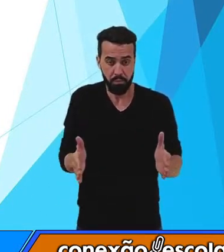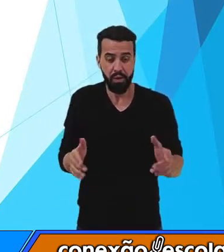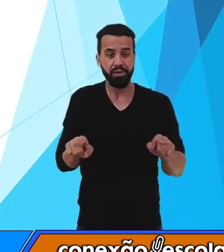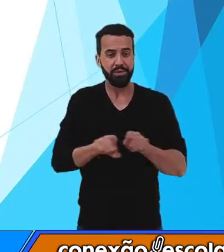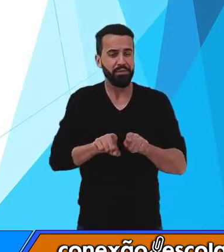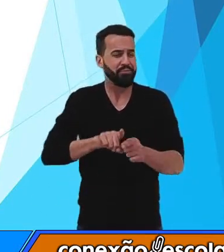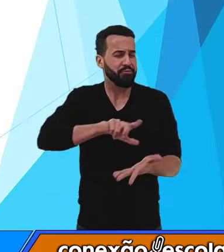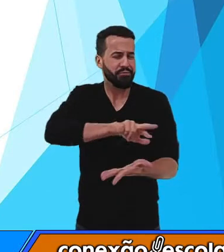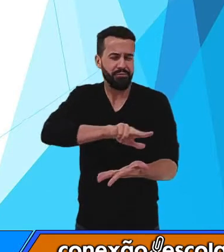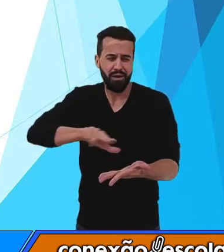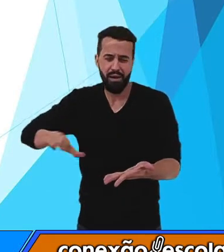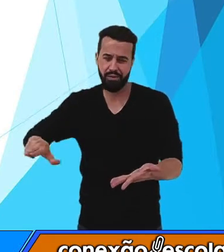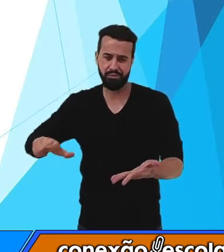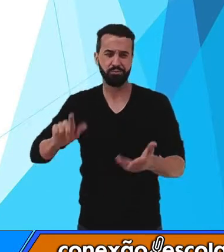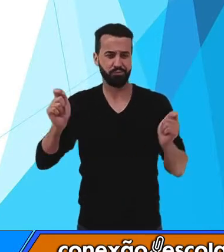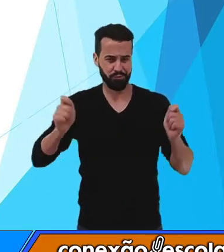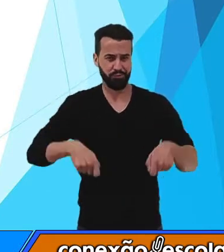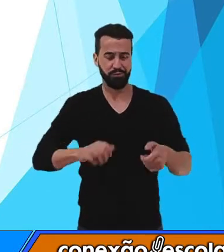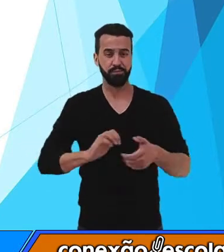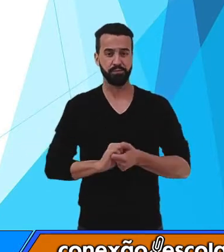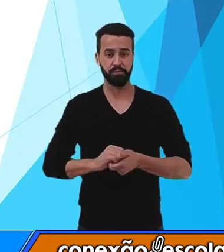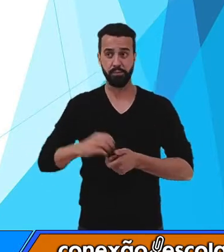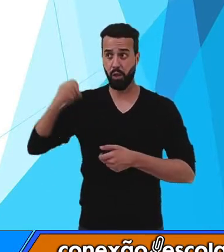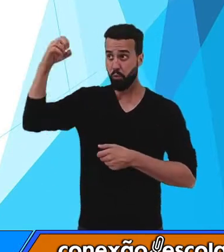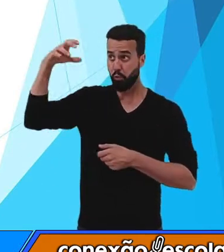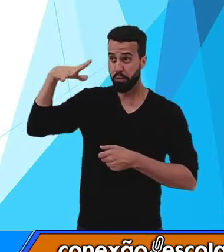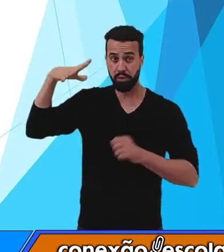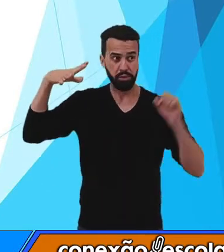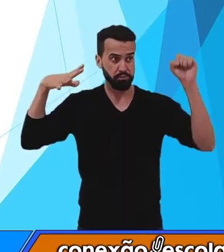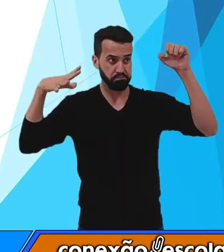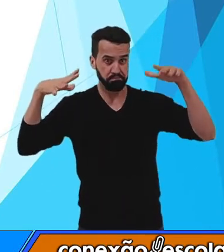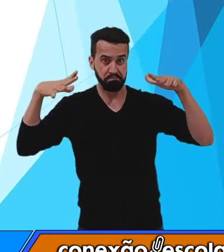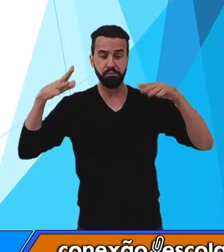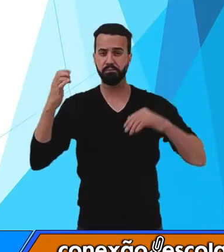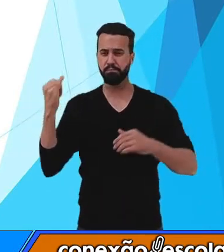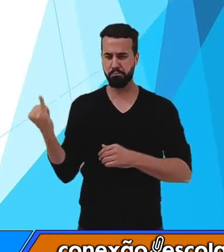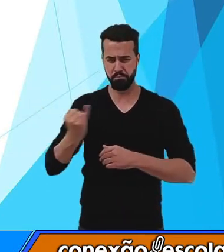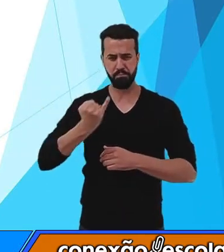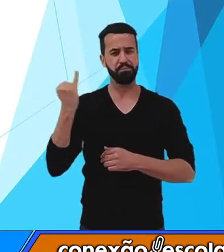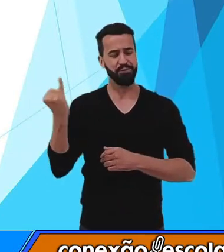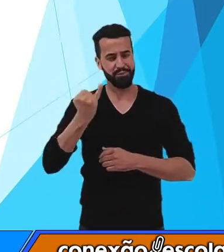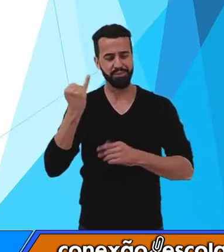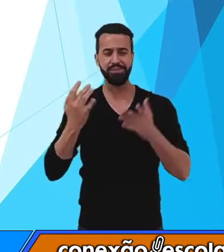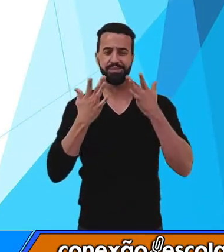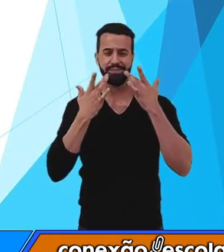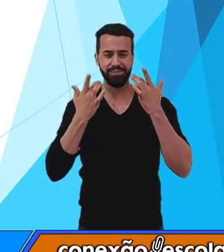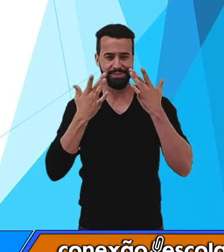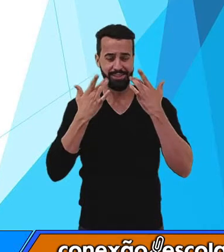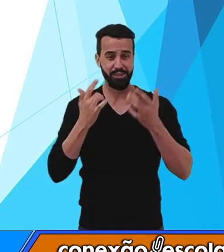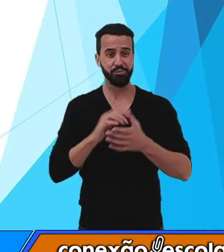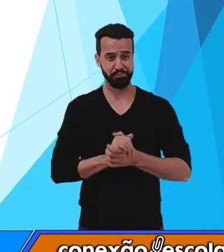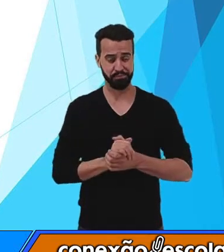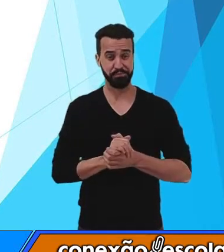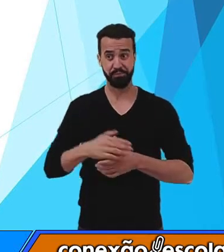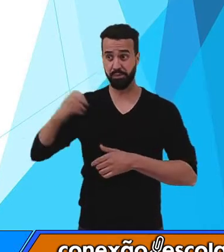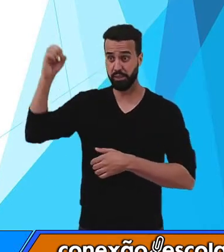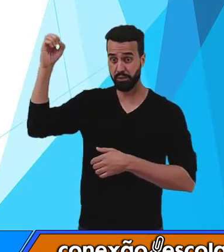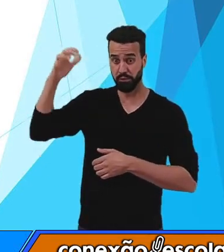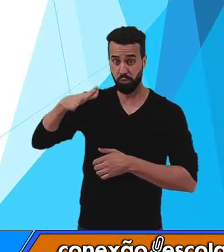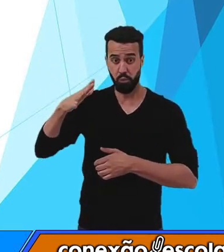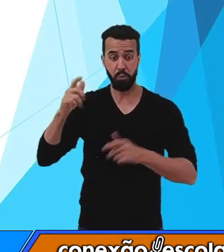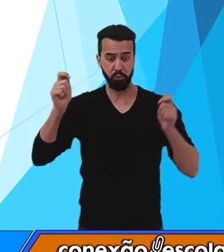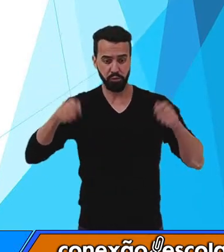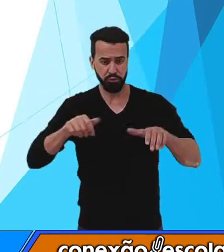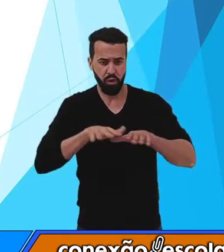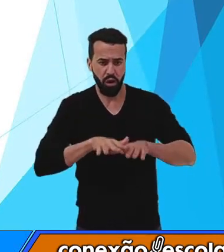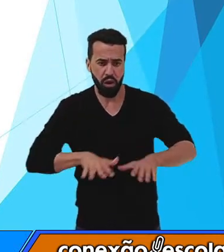outros efeitos. A iluminação é muito importante para o teatro, pois através dela podemos